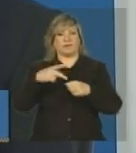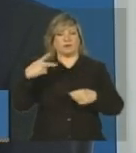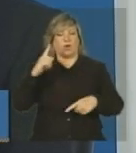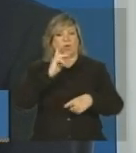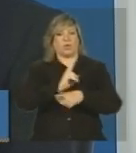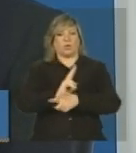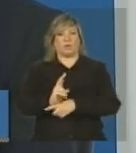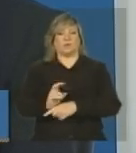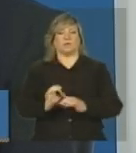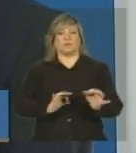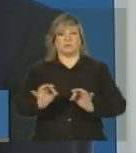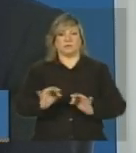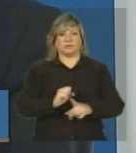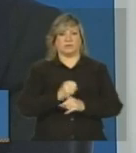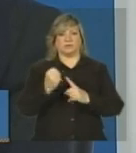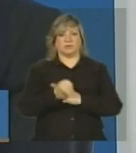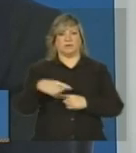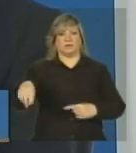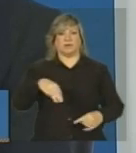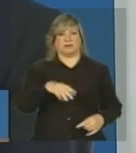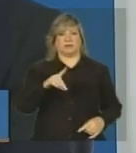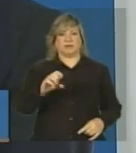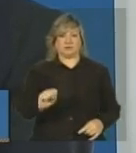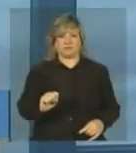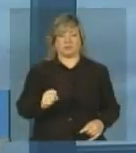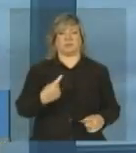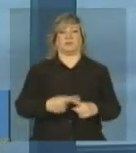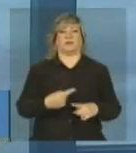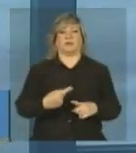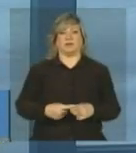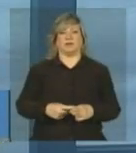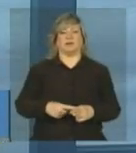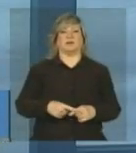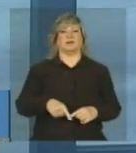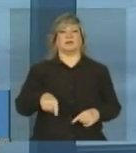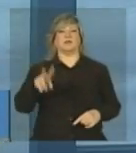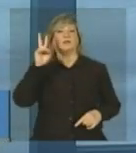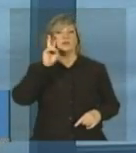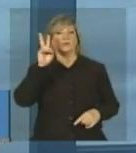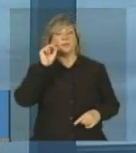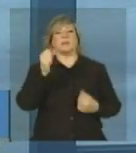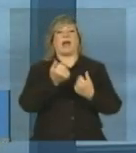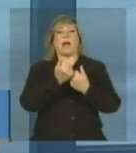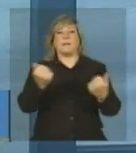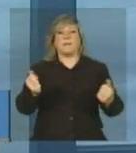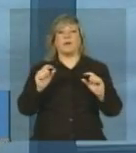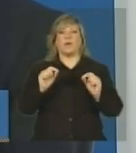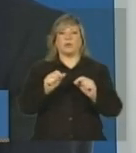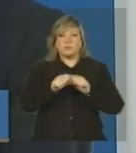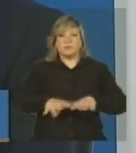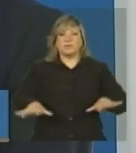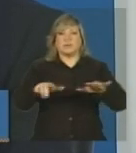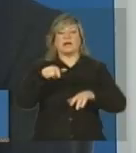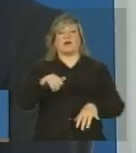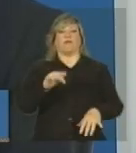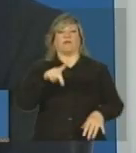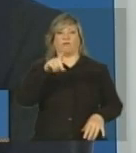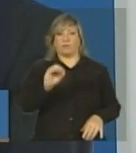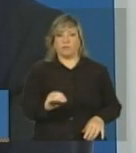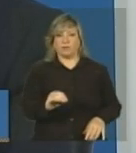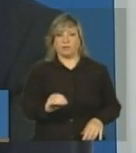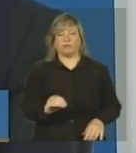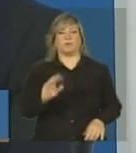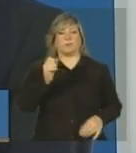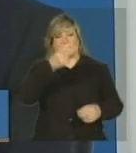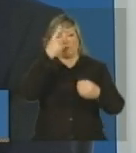Social, porque a prestação de contas de recursos, por exemplo, que são passados a título de apoio à gestão descentralizada, eles são passados pelo Fundo Municipal de